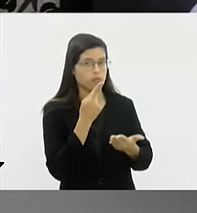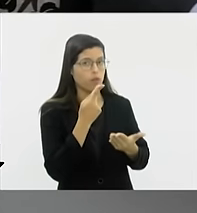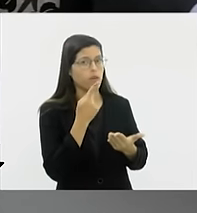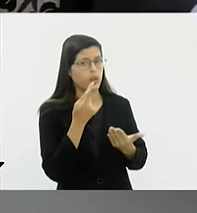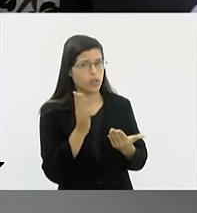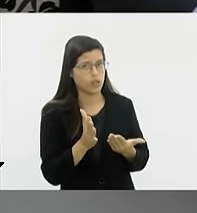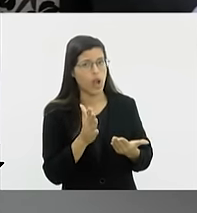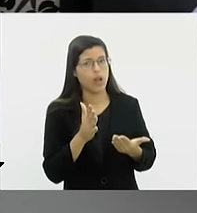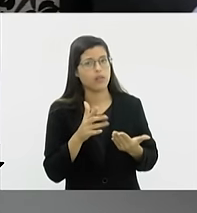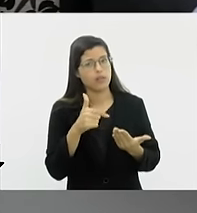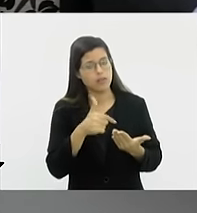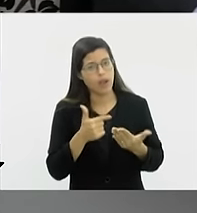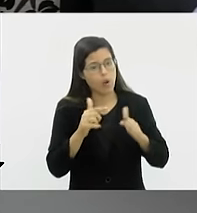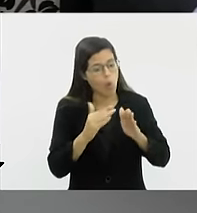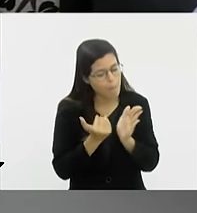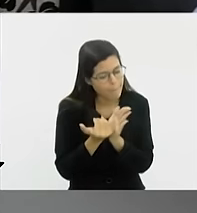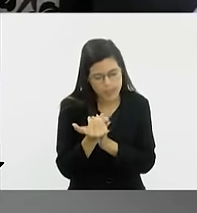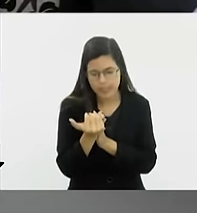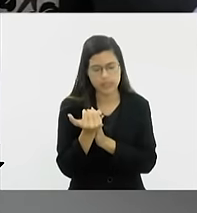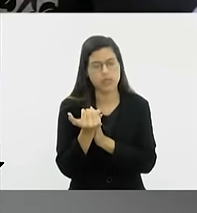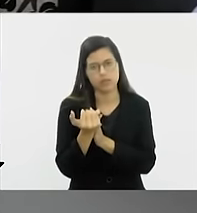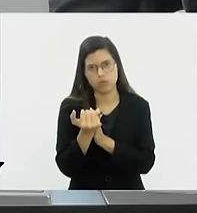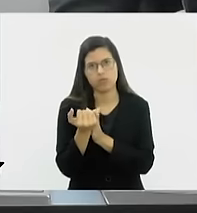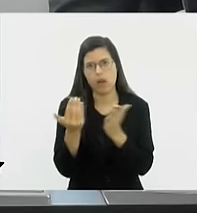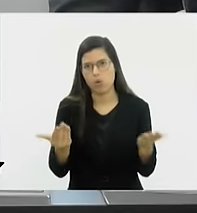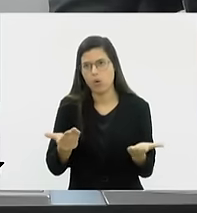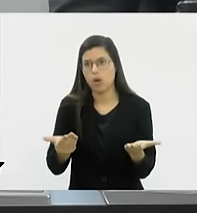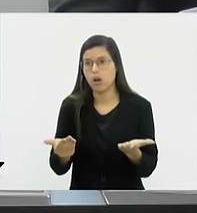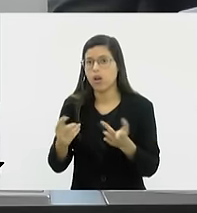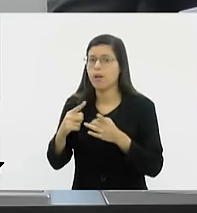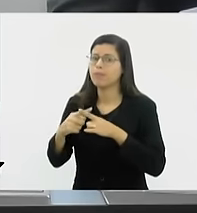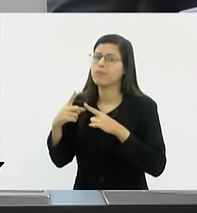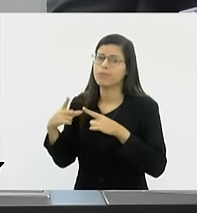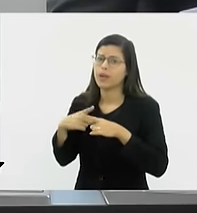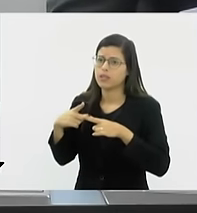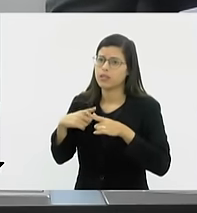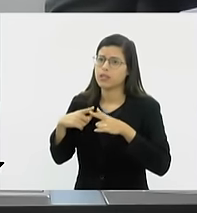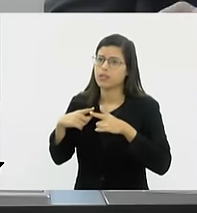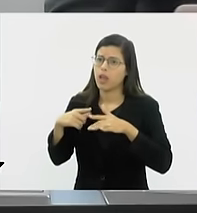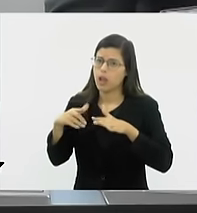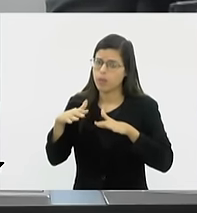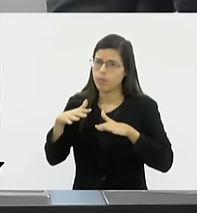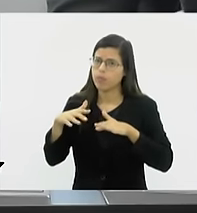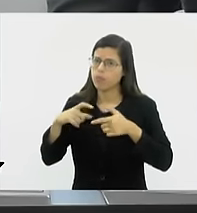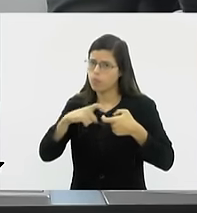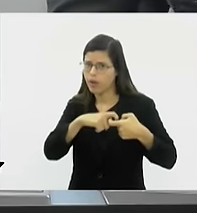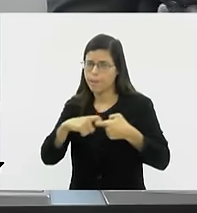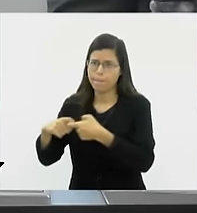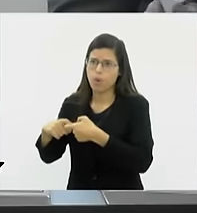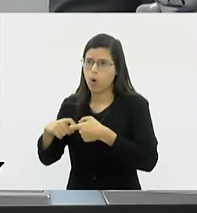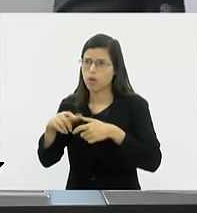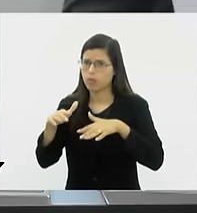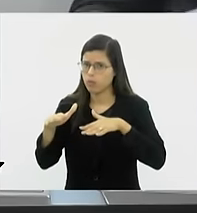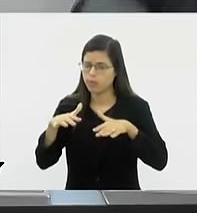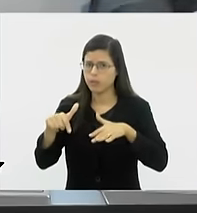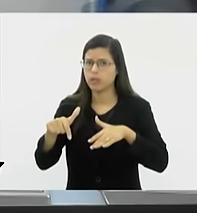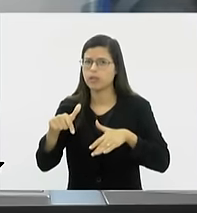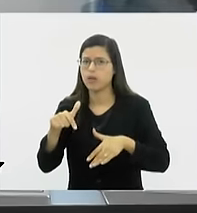implementação. Não está vigorando. Presidente, porque... mas existe movimentação de reboques, estou lhe afirmando, estou lhe dando o exemplo da Polícia